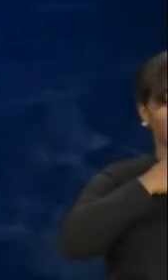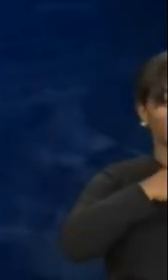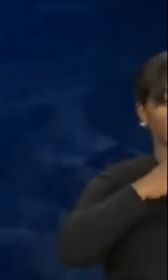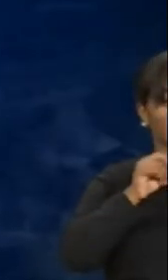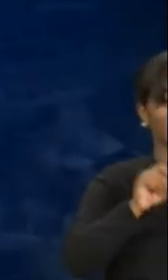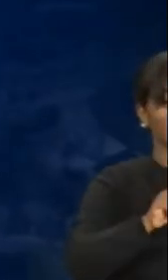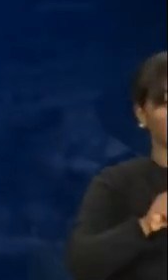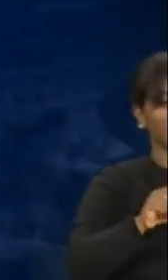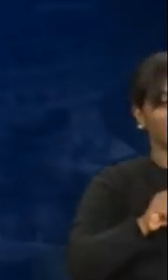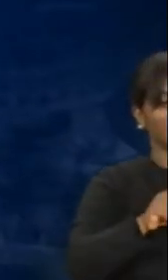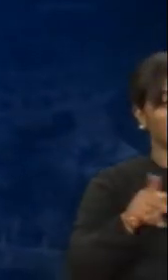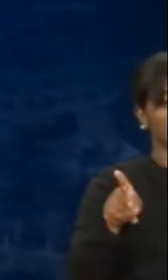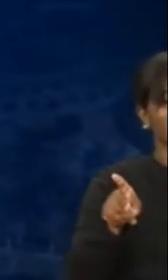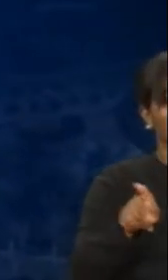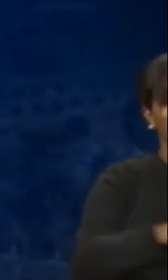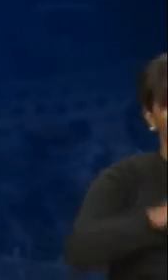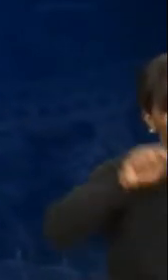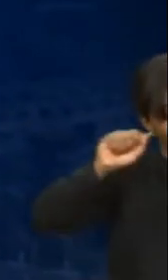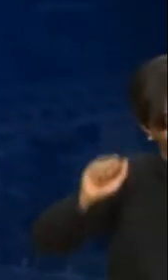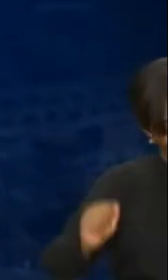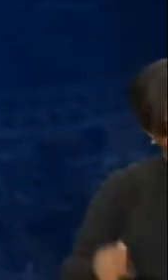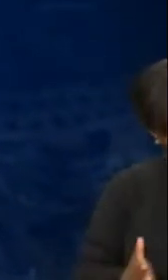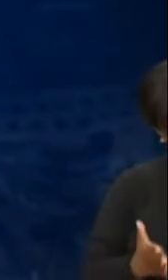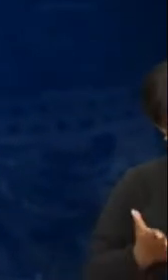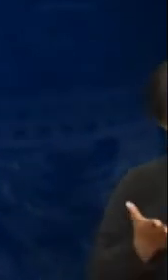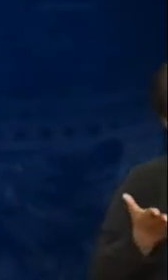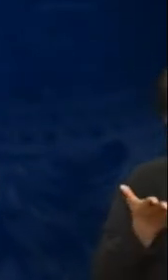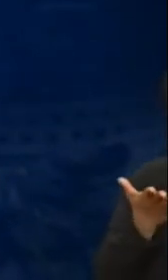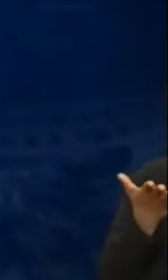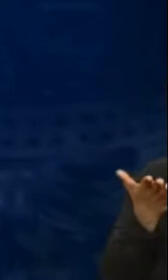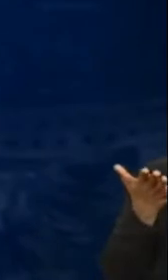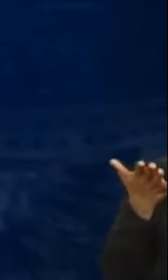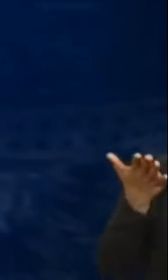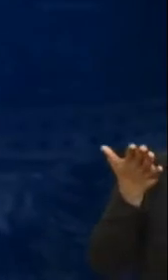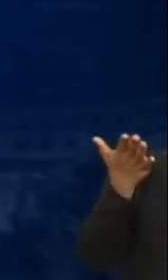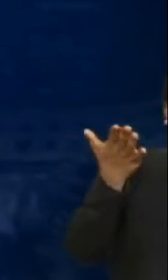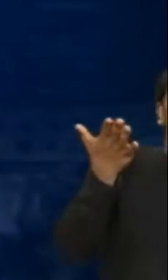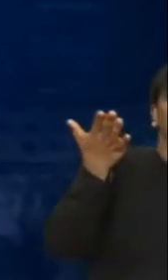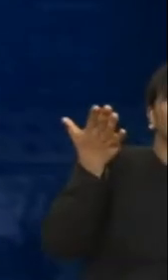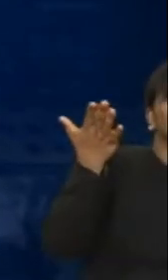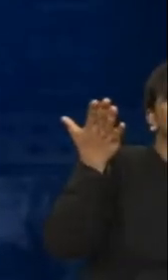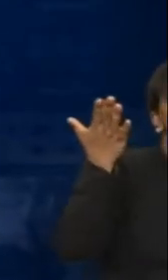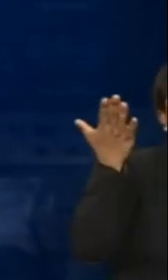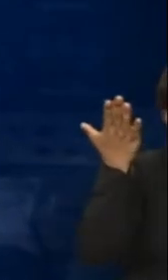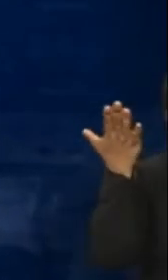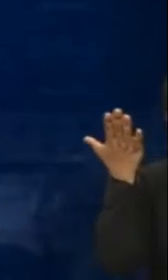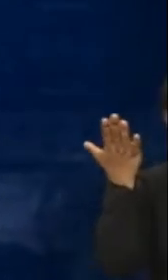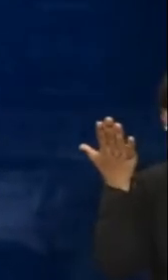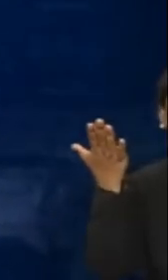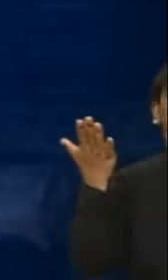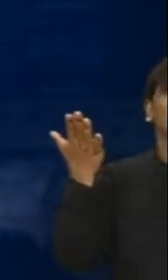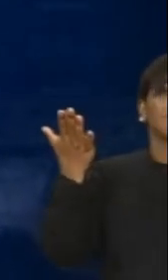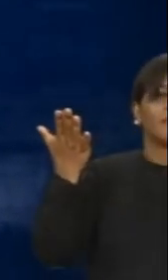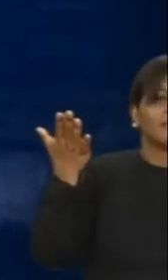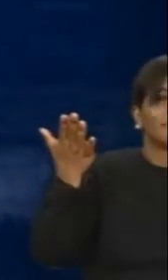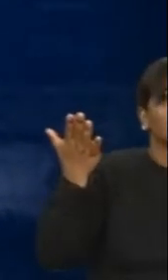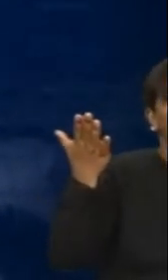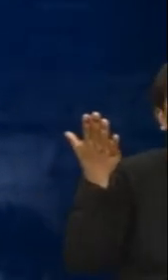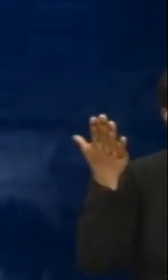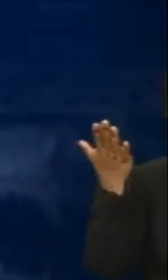já fez em mim. O seu milagre. O seu milagre.